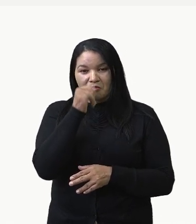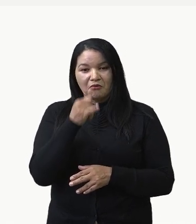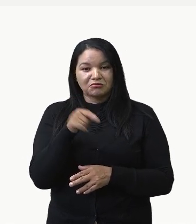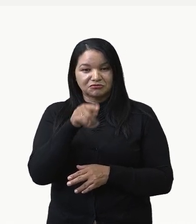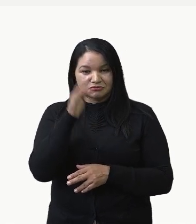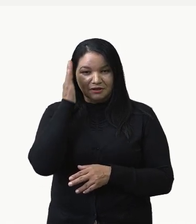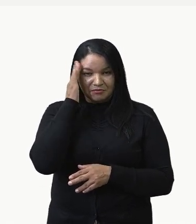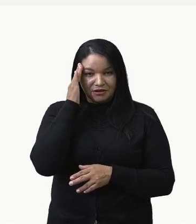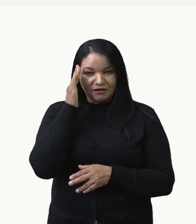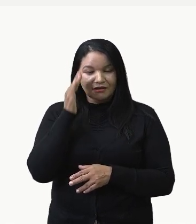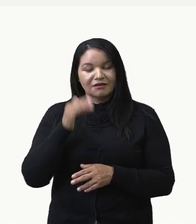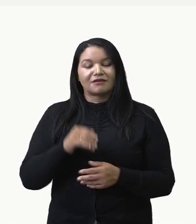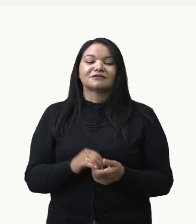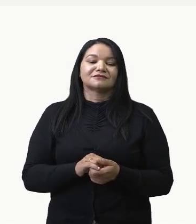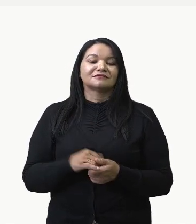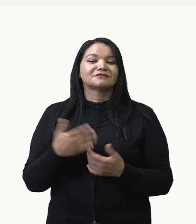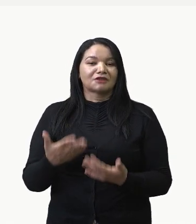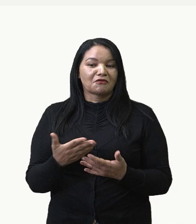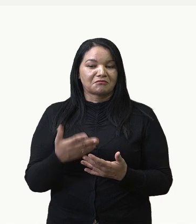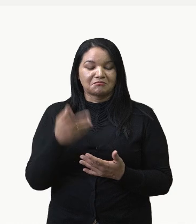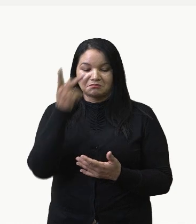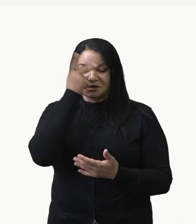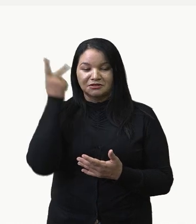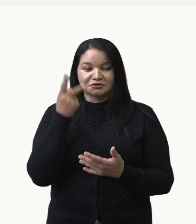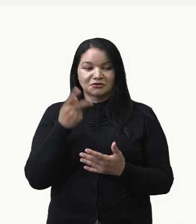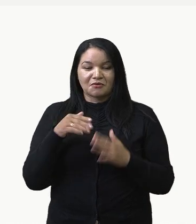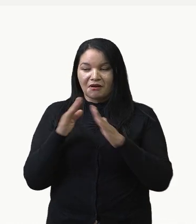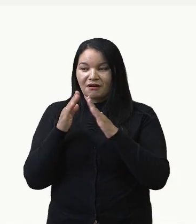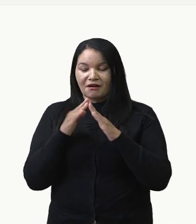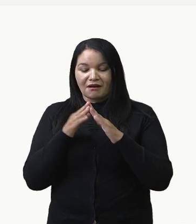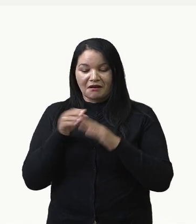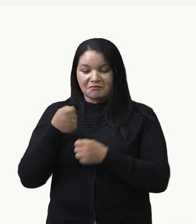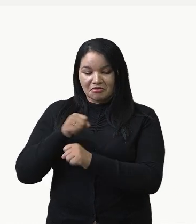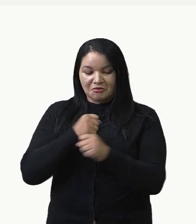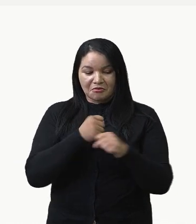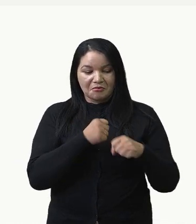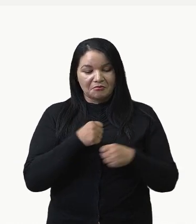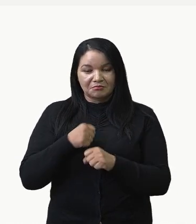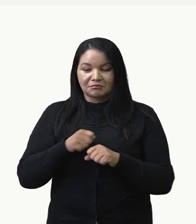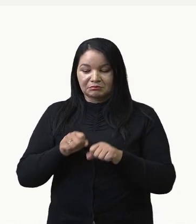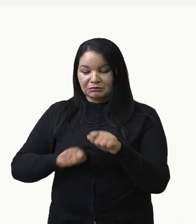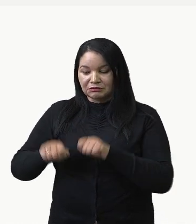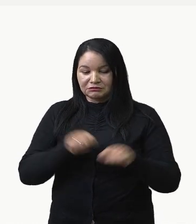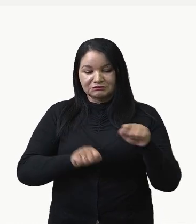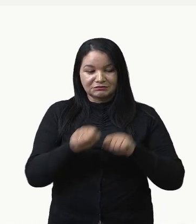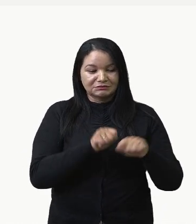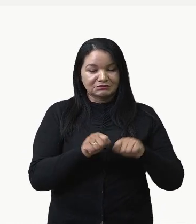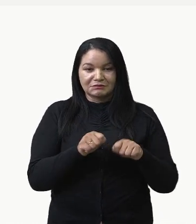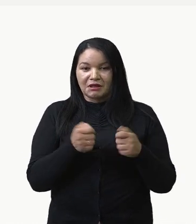o cara a mulher se lá quem não limpa a casa a casa está um desastre e a a pessa